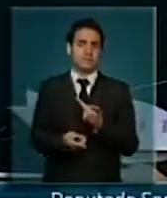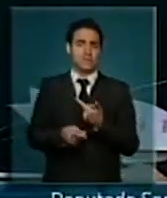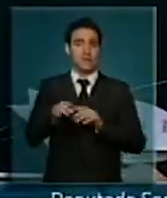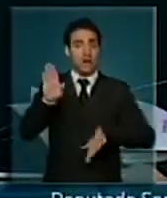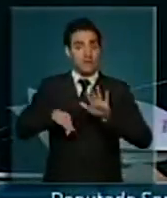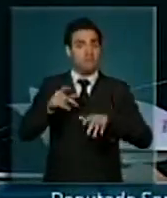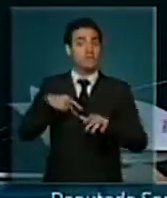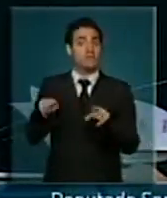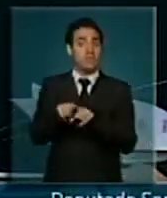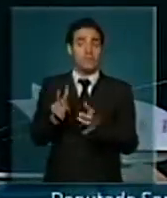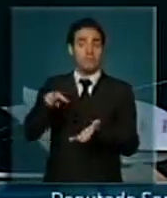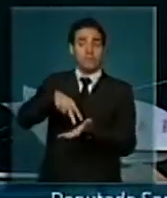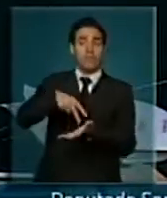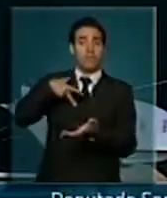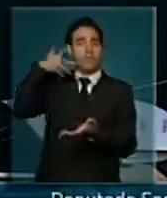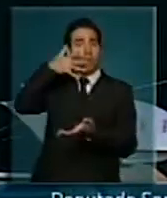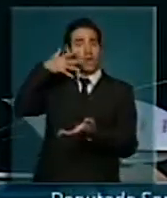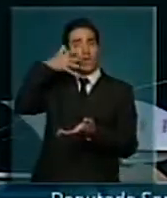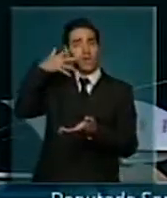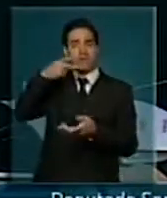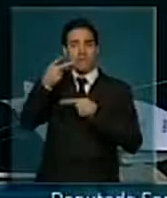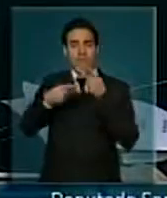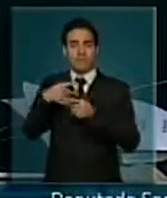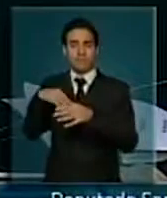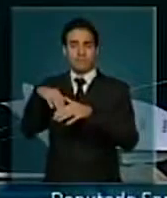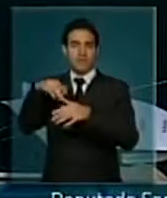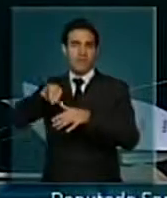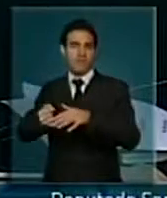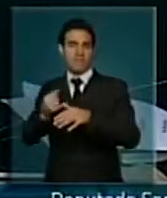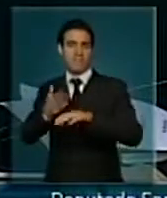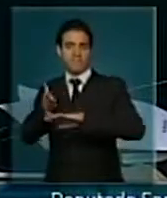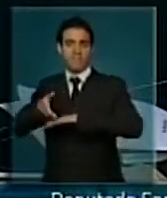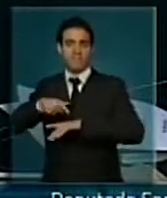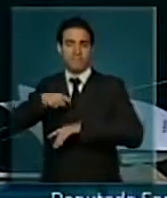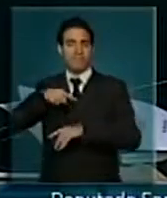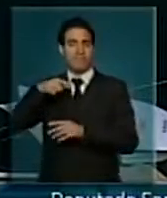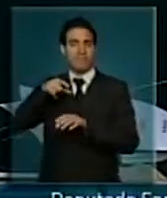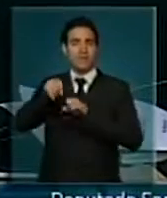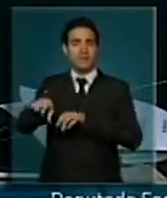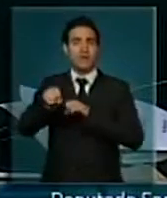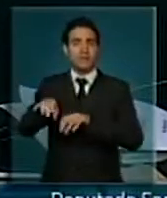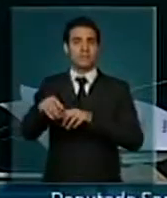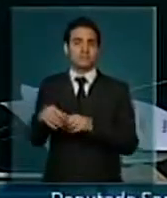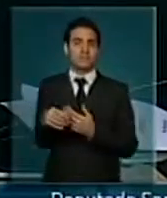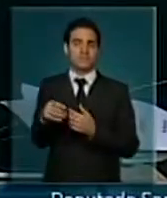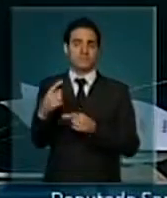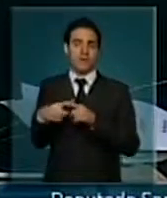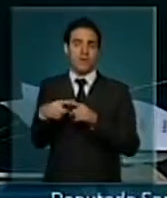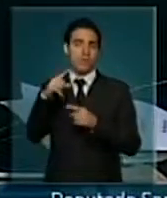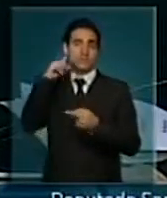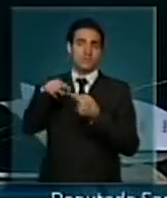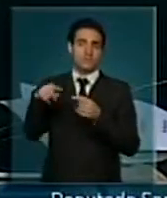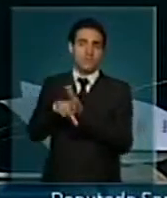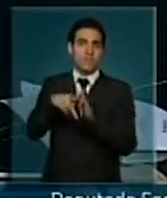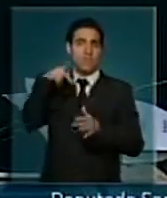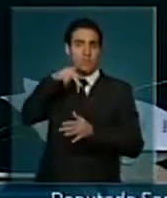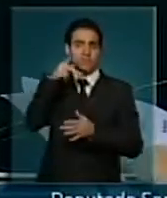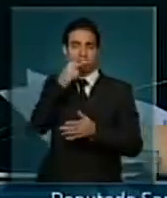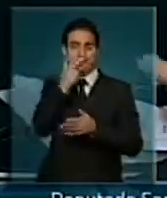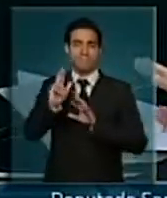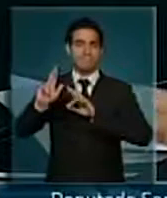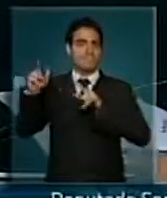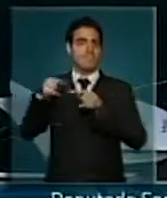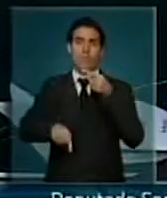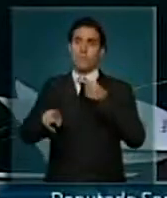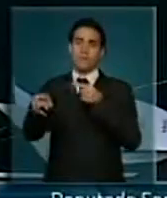por agentes políticos que acabam usando as educativas para fins políticos, para fins